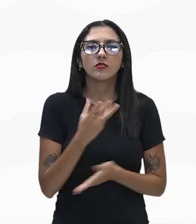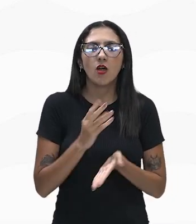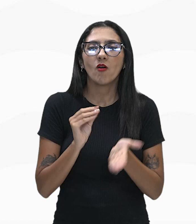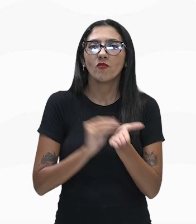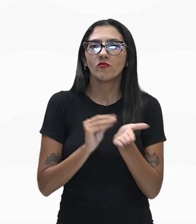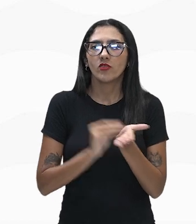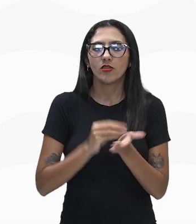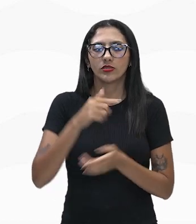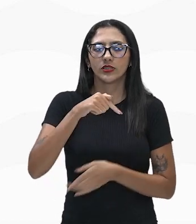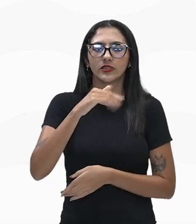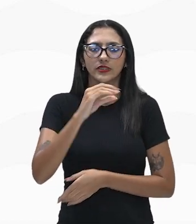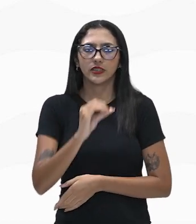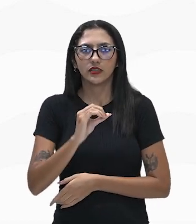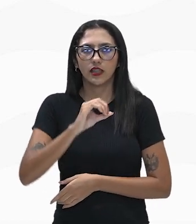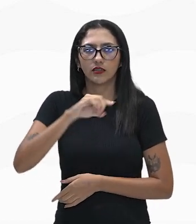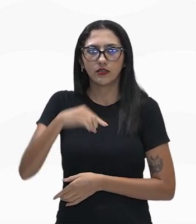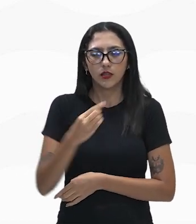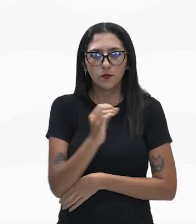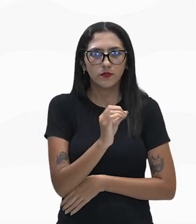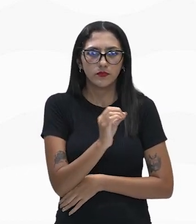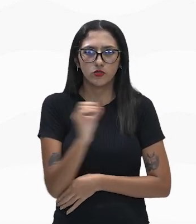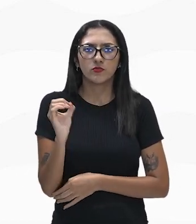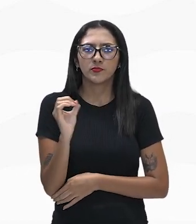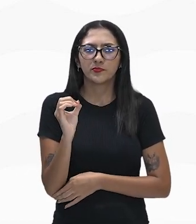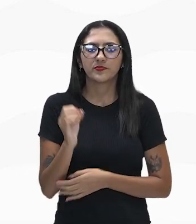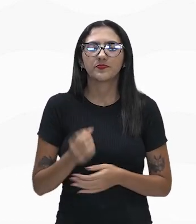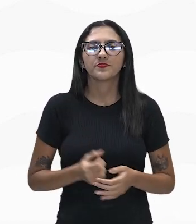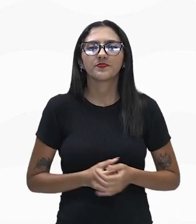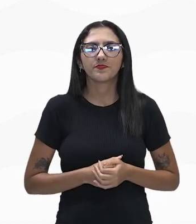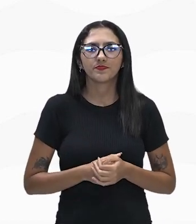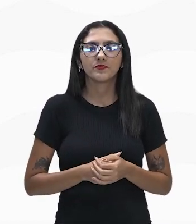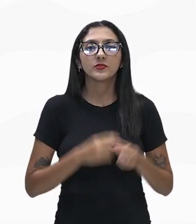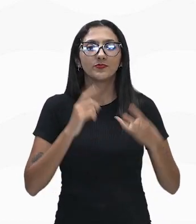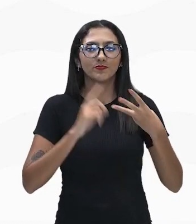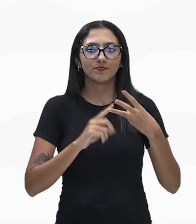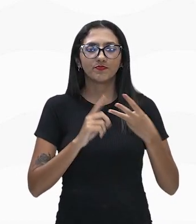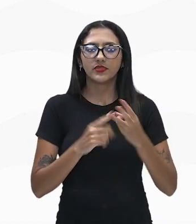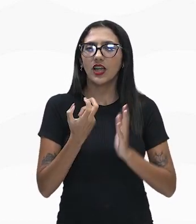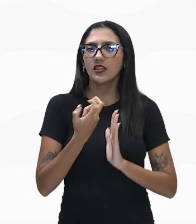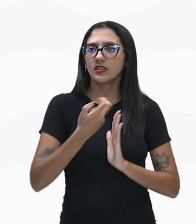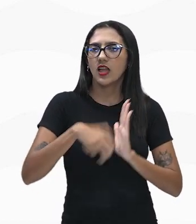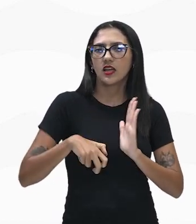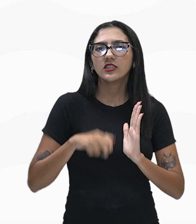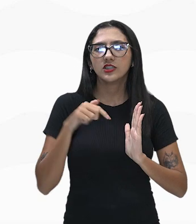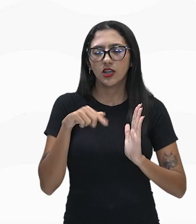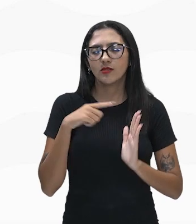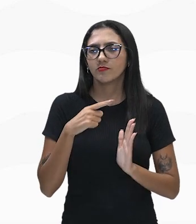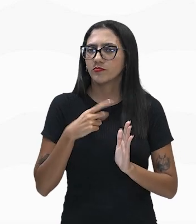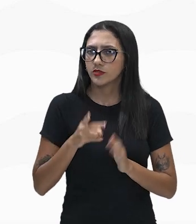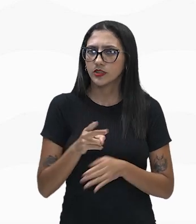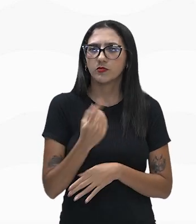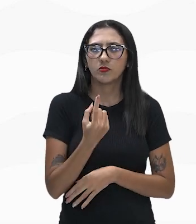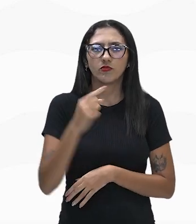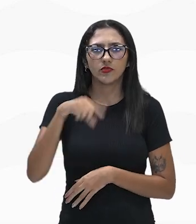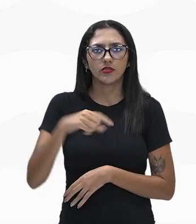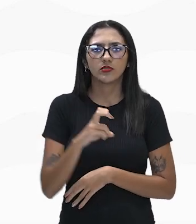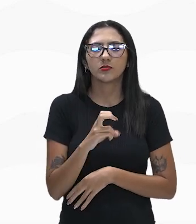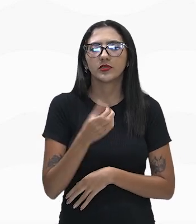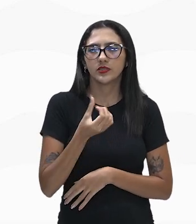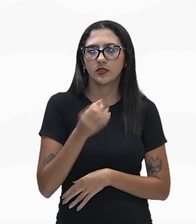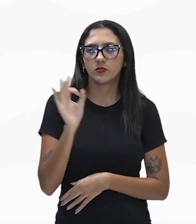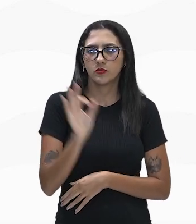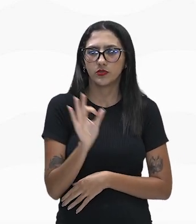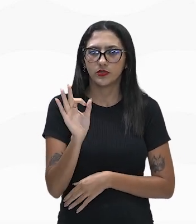mil restantes aí do valor do veículo. Vamos manter aí o valor de taxa, né? 1,56%. E agora nós